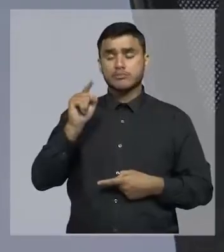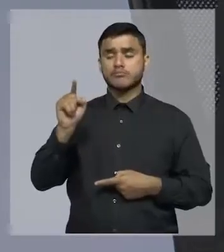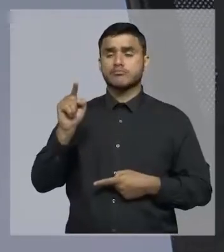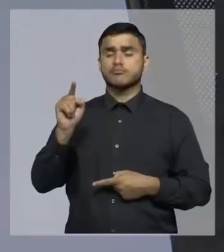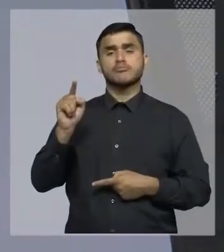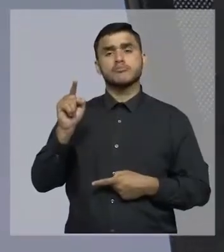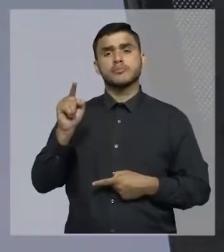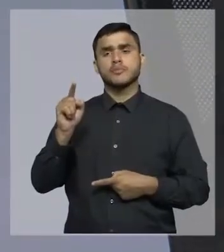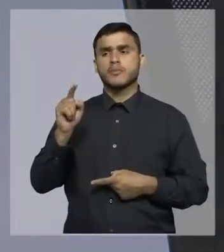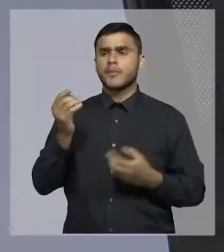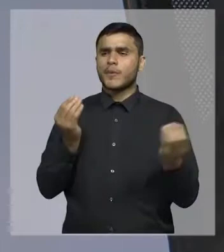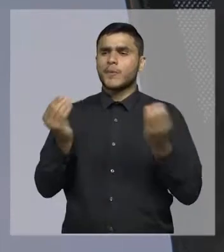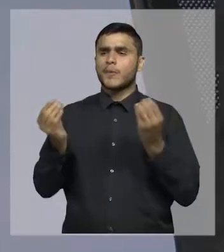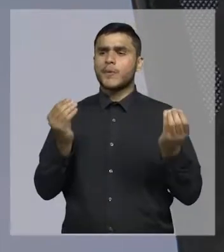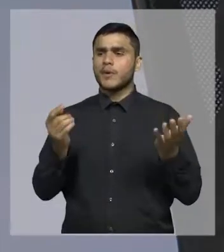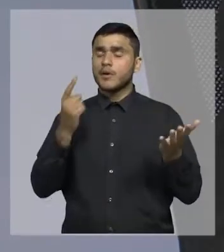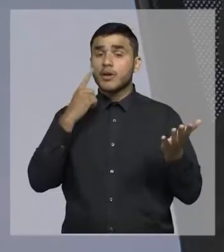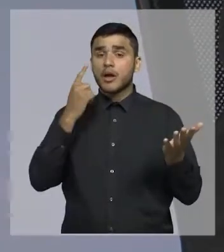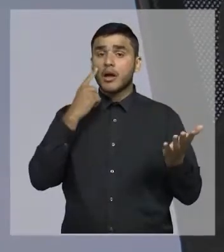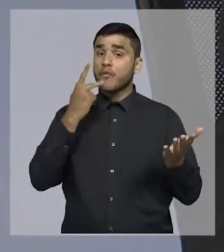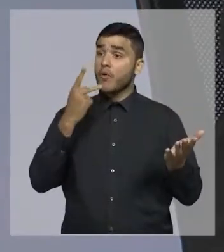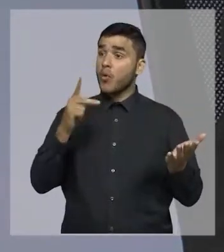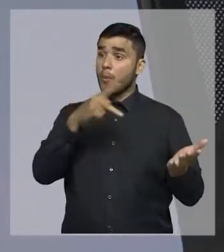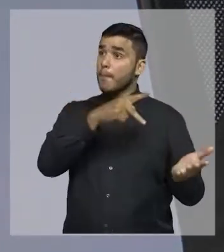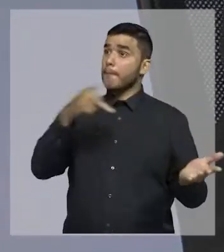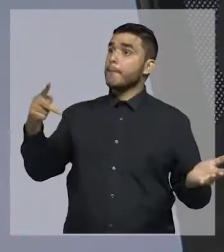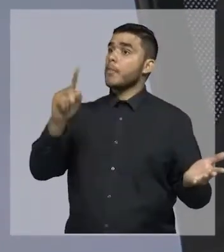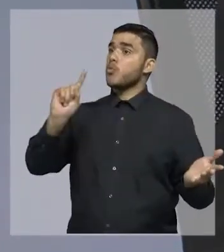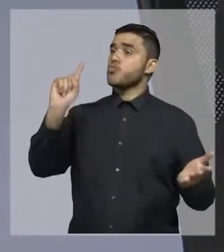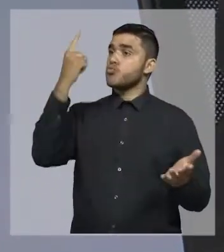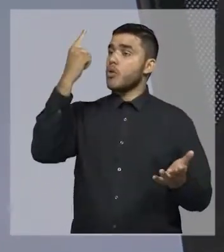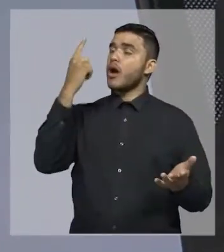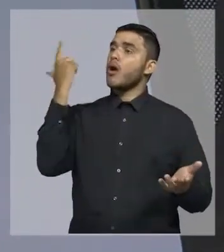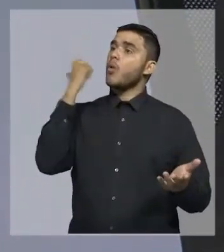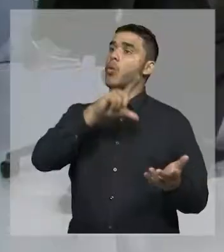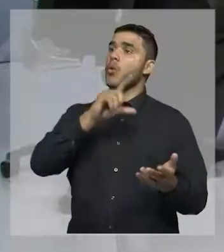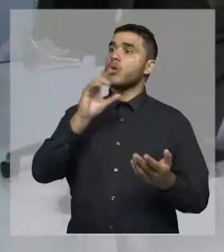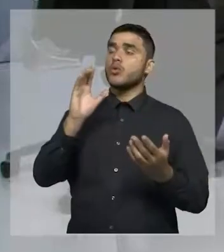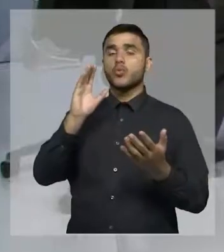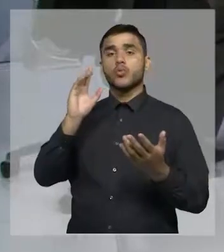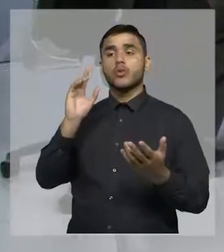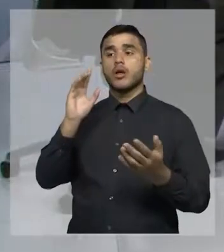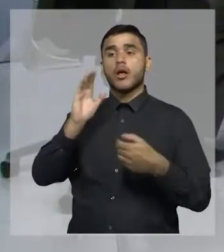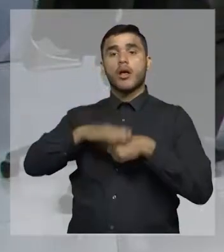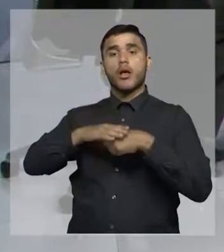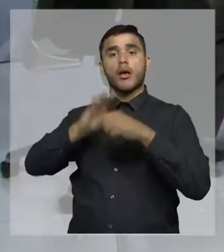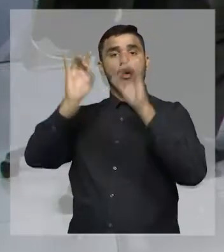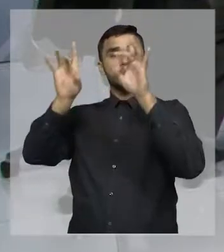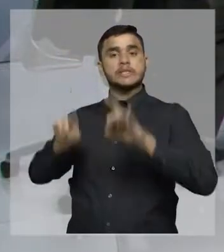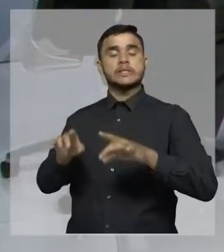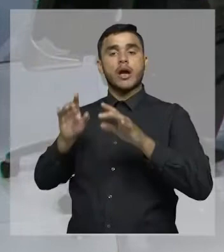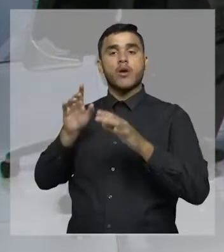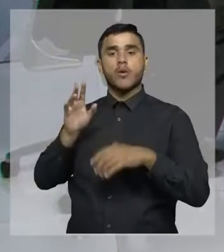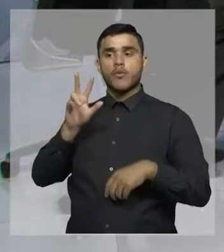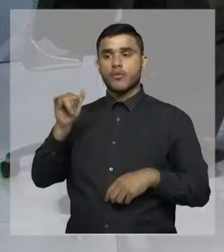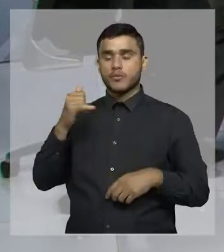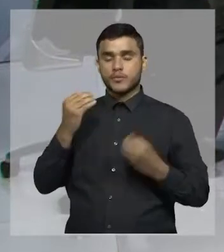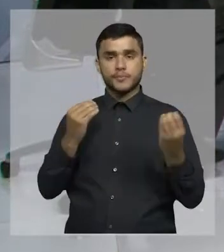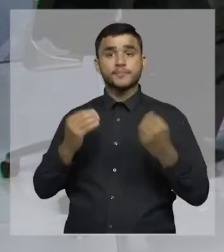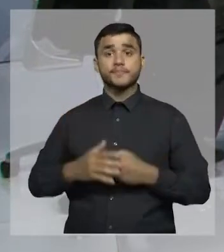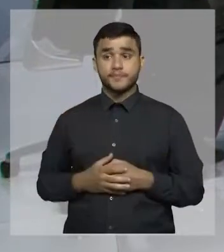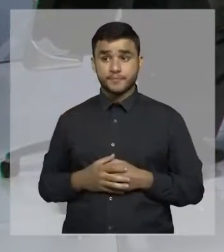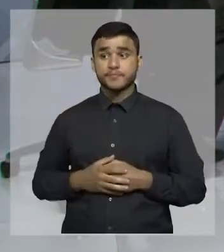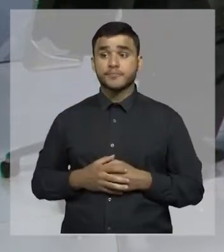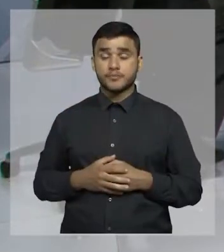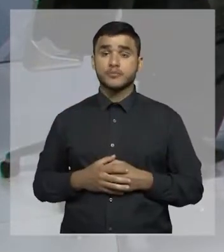negativo, extremado, é o salvador da pátria. E isso acabaria. Também. Evitaria o personalismo, né? Exatamente. Que tem